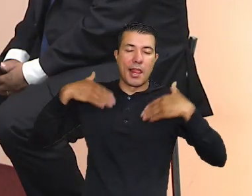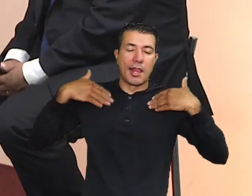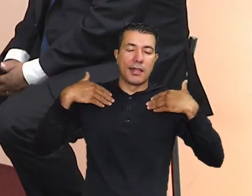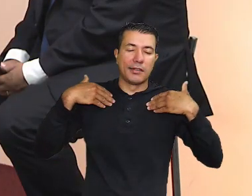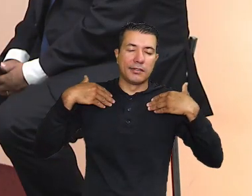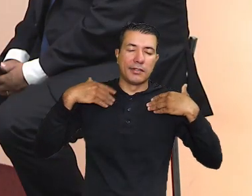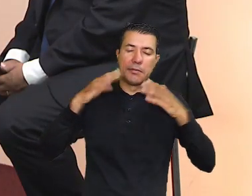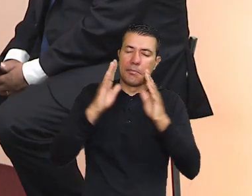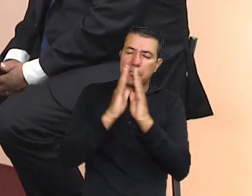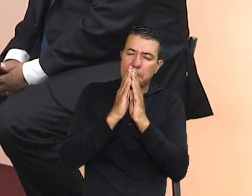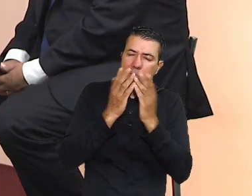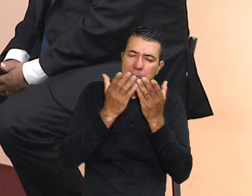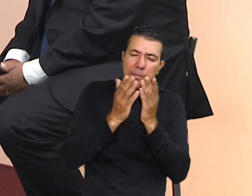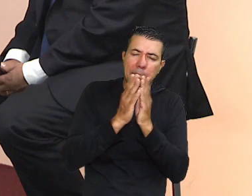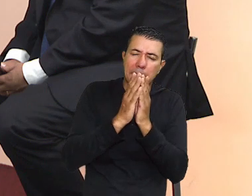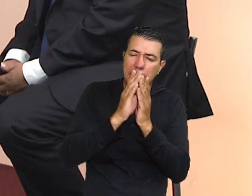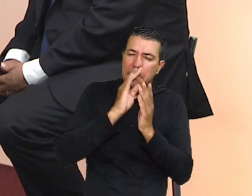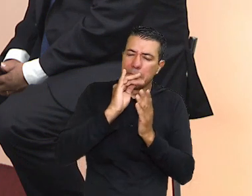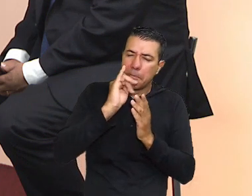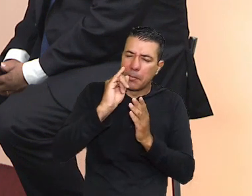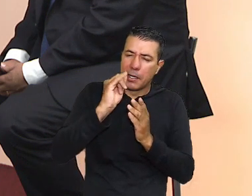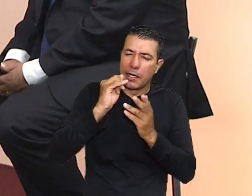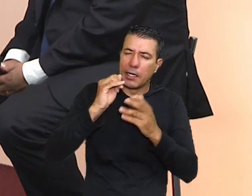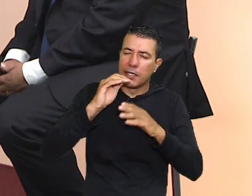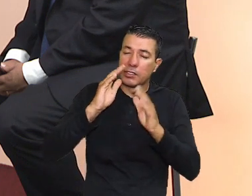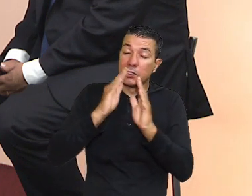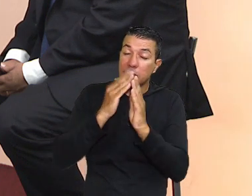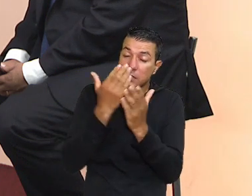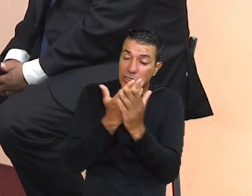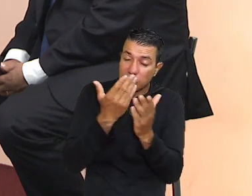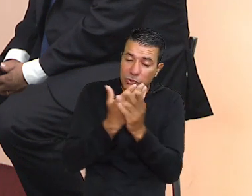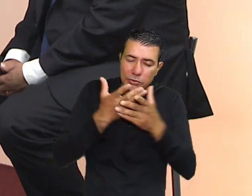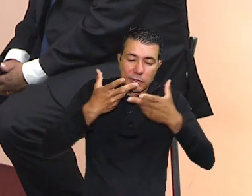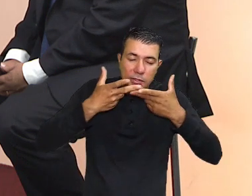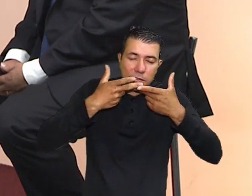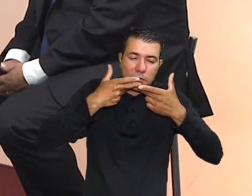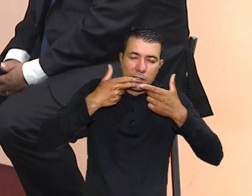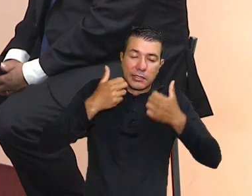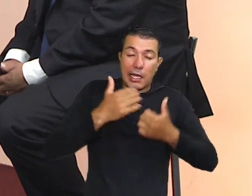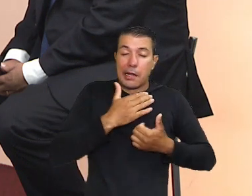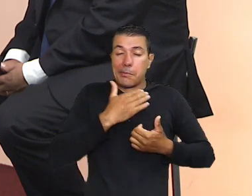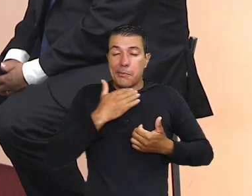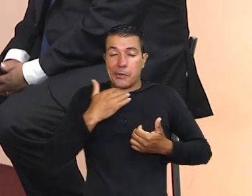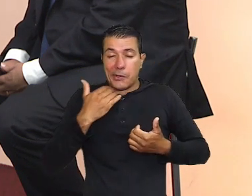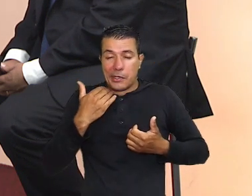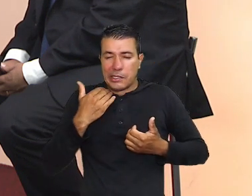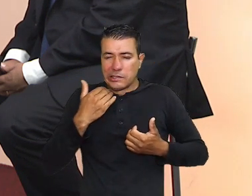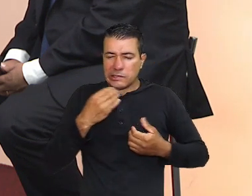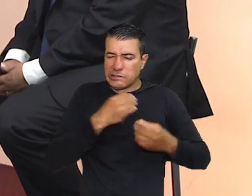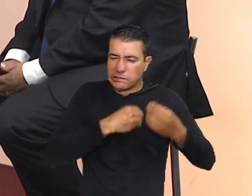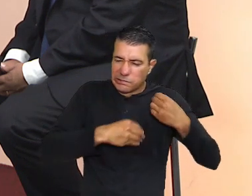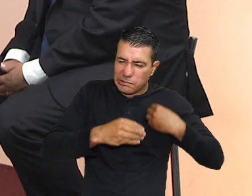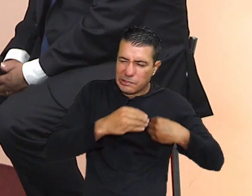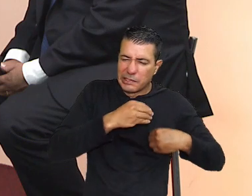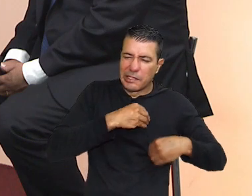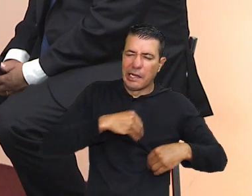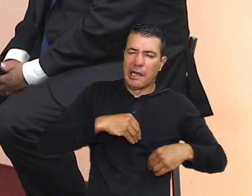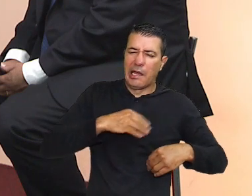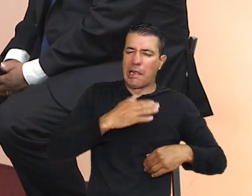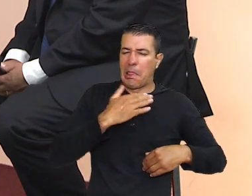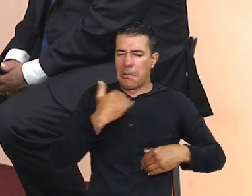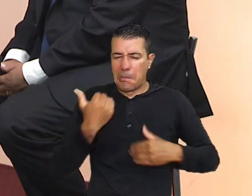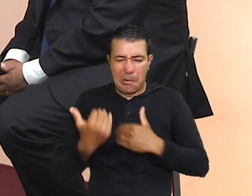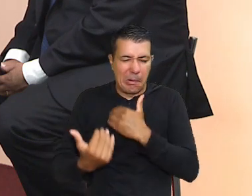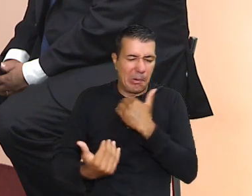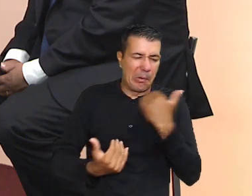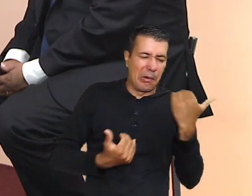e Pai, que estudo maravilhoso, como é bom sabermos que mesmo a morte tendo nos açoitado, tendo ocupado um lugar